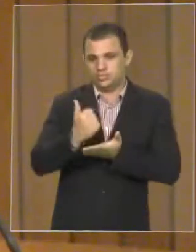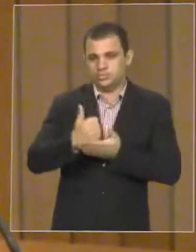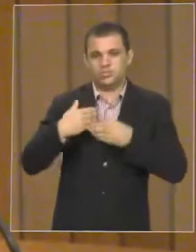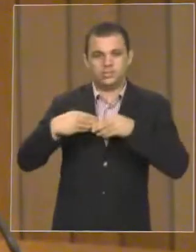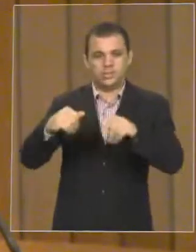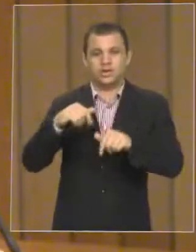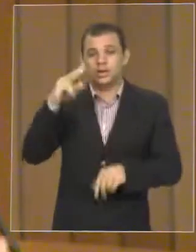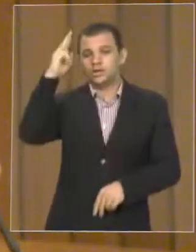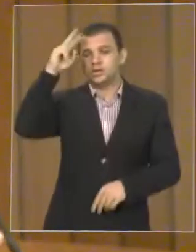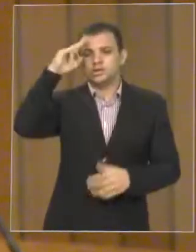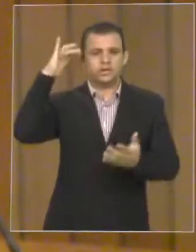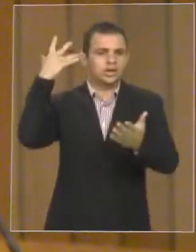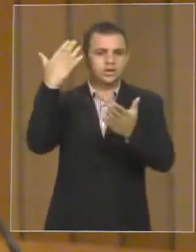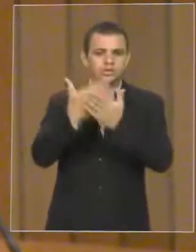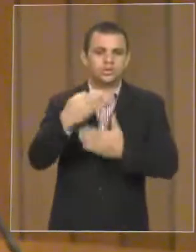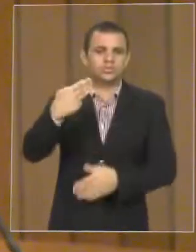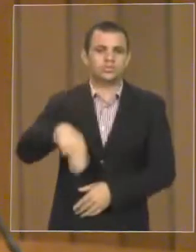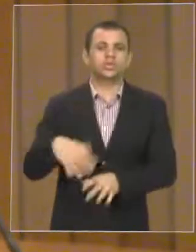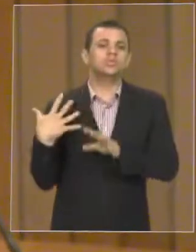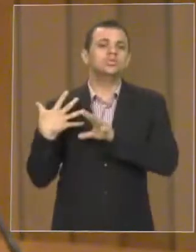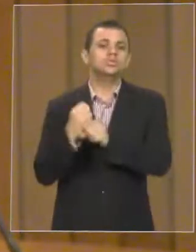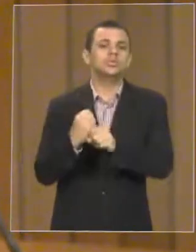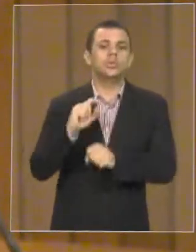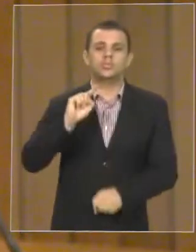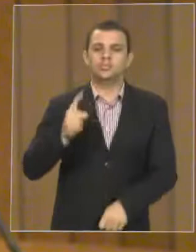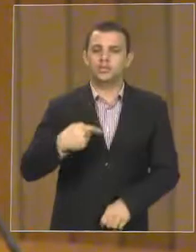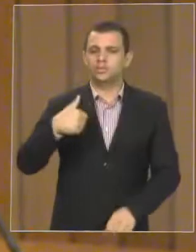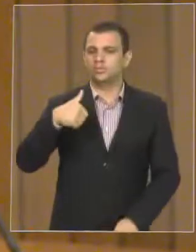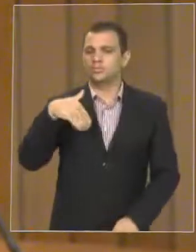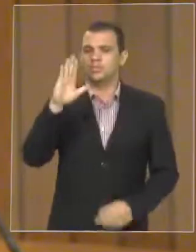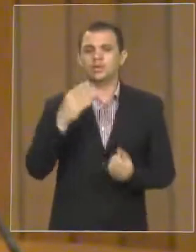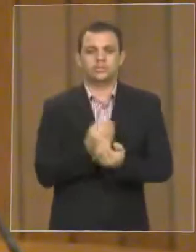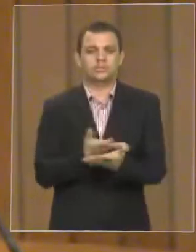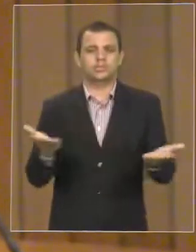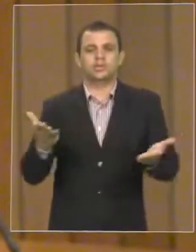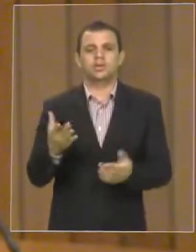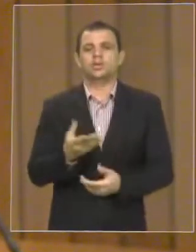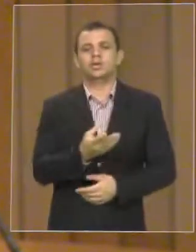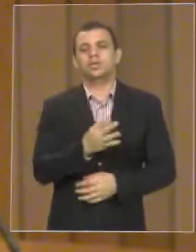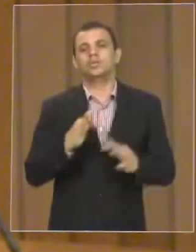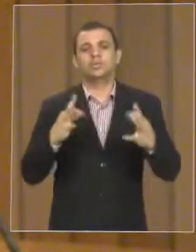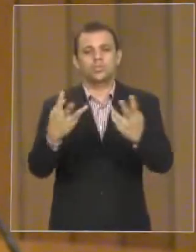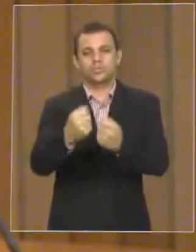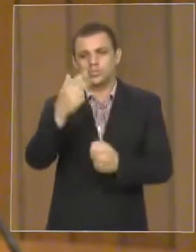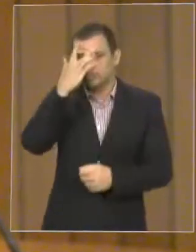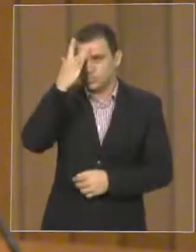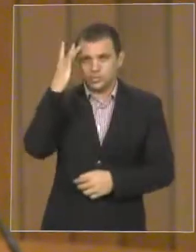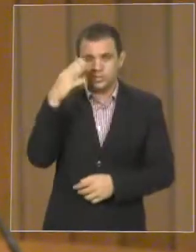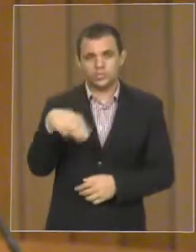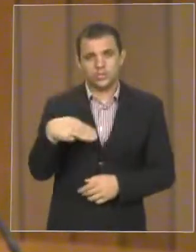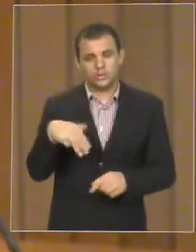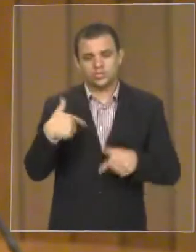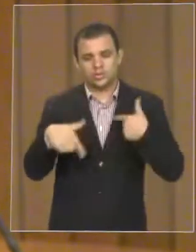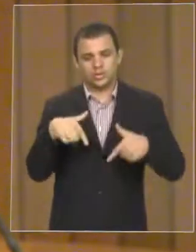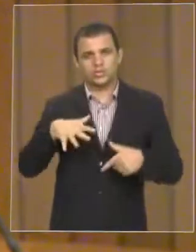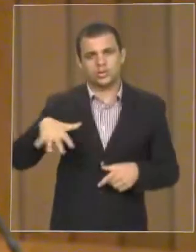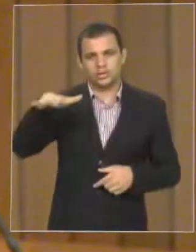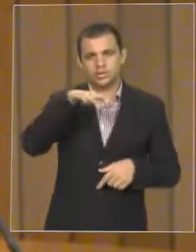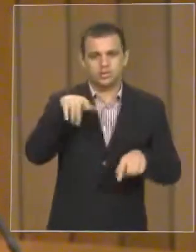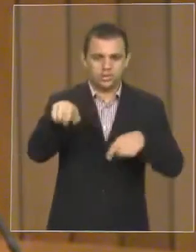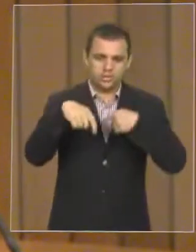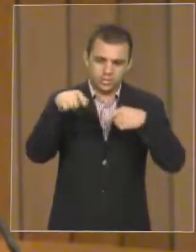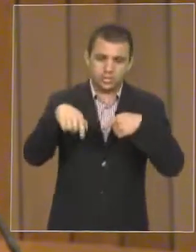de 1.000 títulos de terra entregues a nossos irmãos e irmãs maranhenses que vêm do campo. E nos orgulhamos